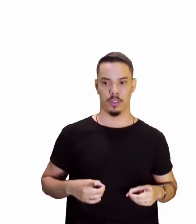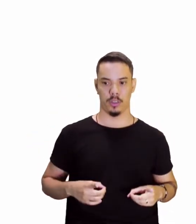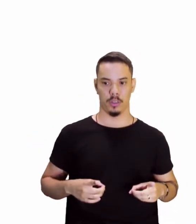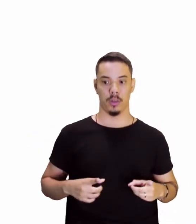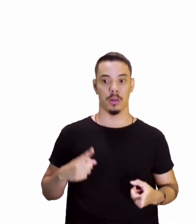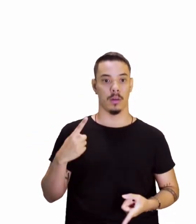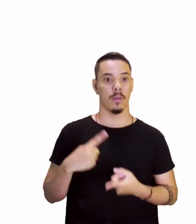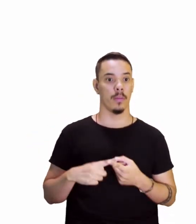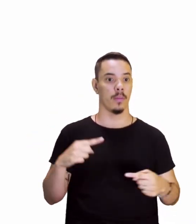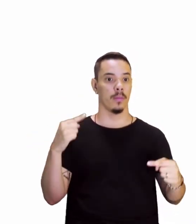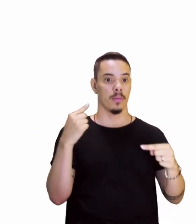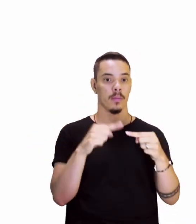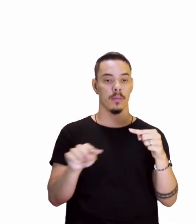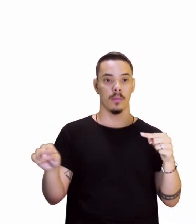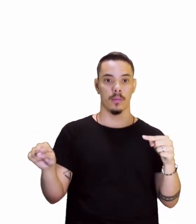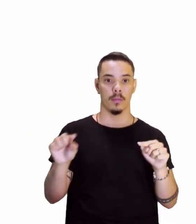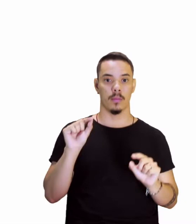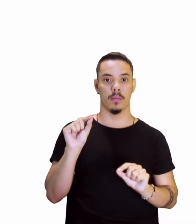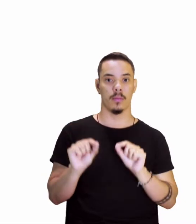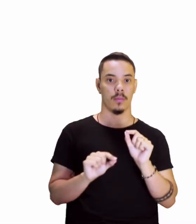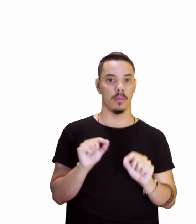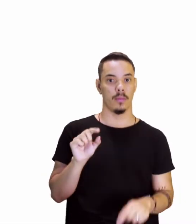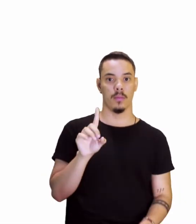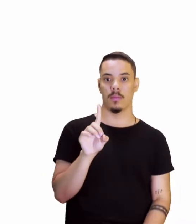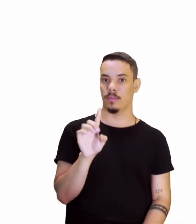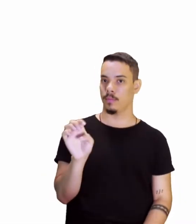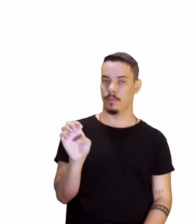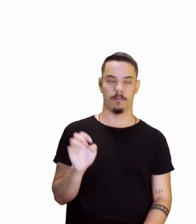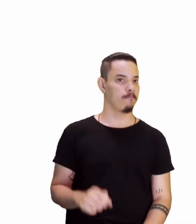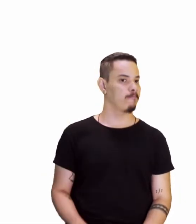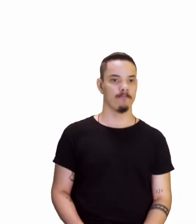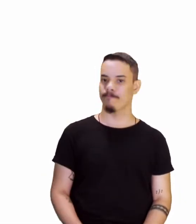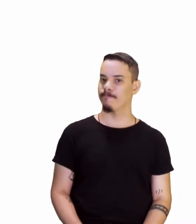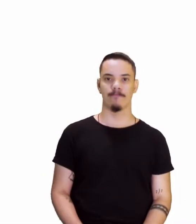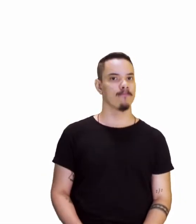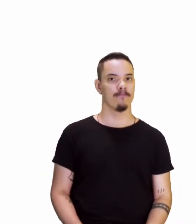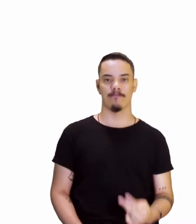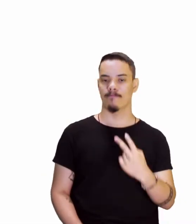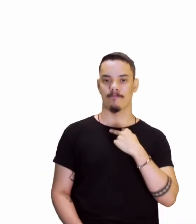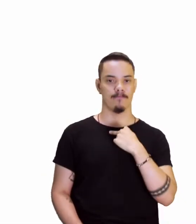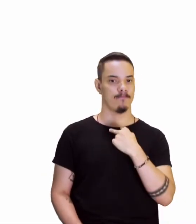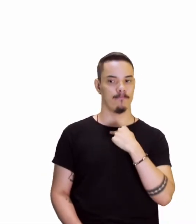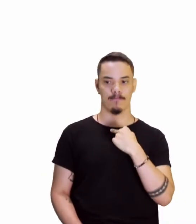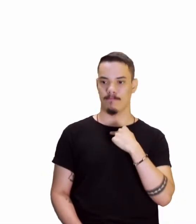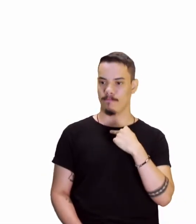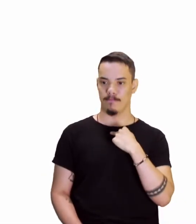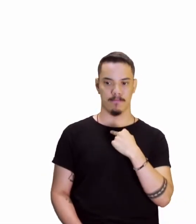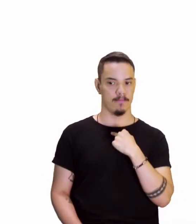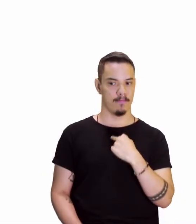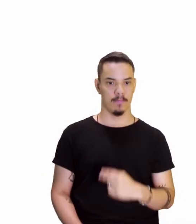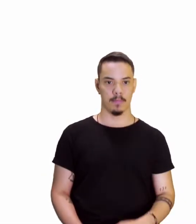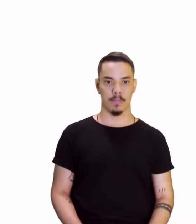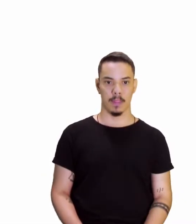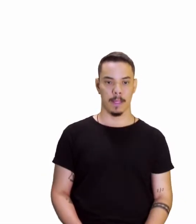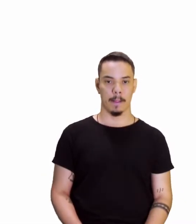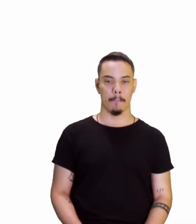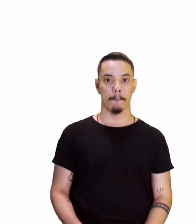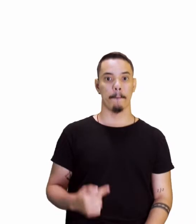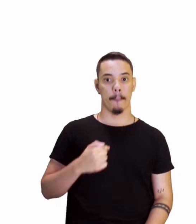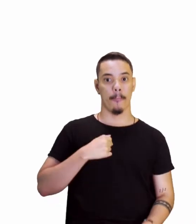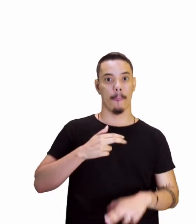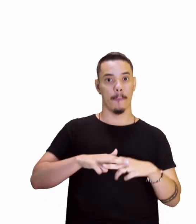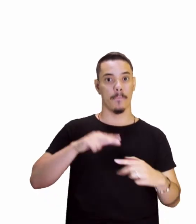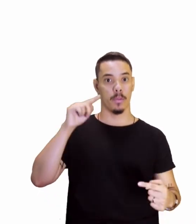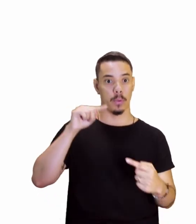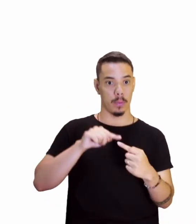se encaixa aqui, amadinho, esta preposição, não pode, a preposição de. Então, estou